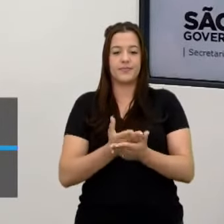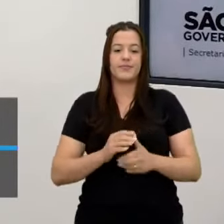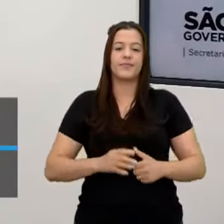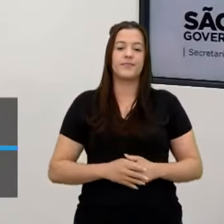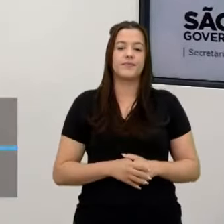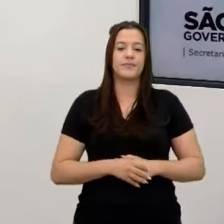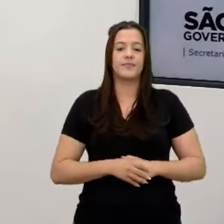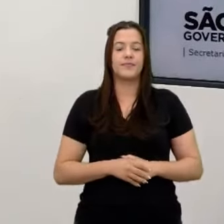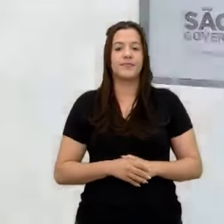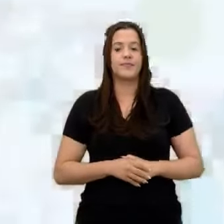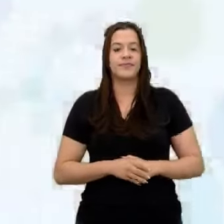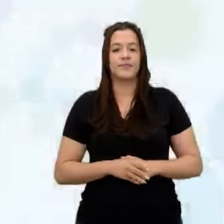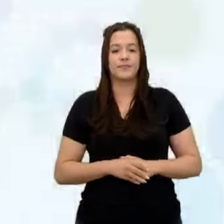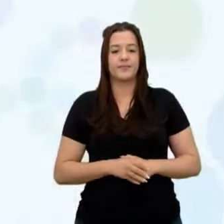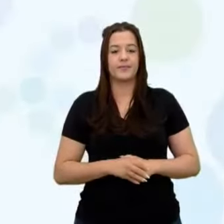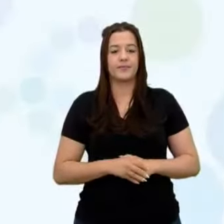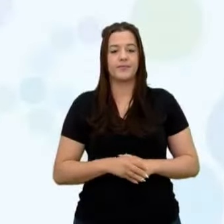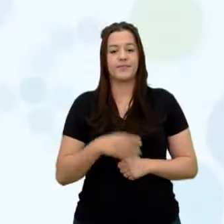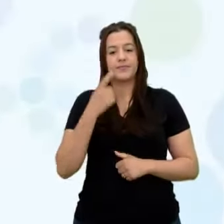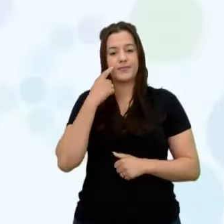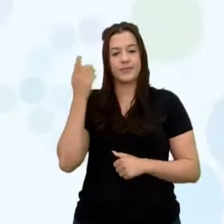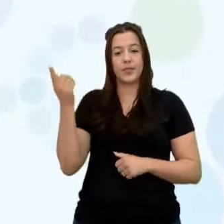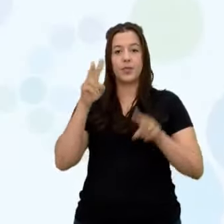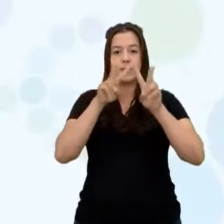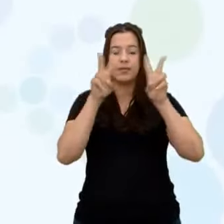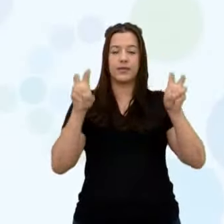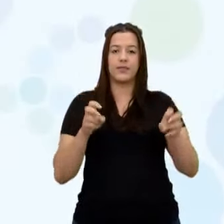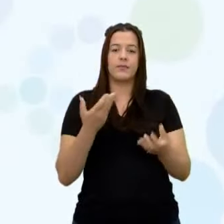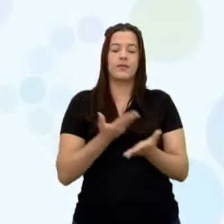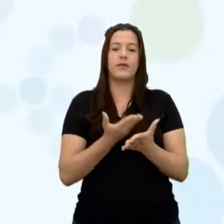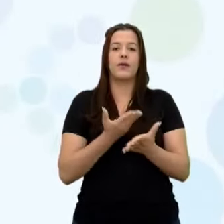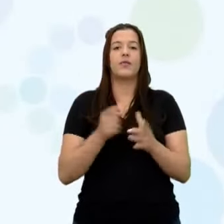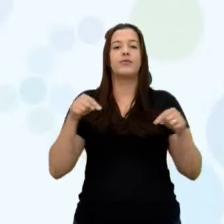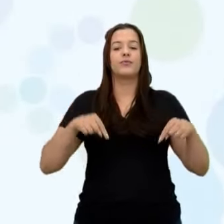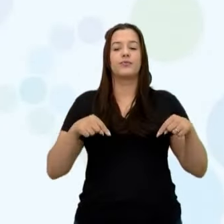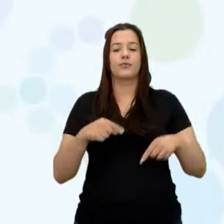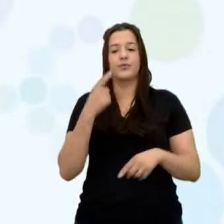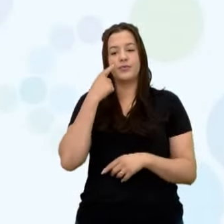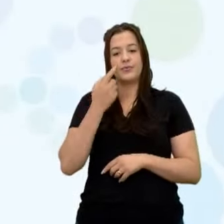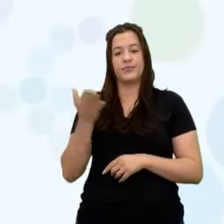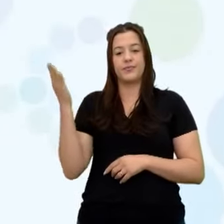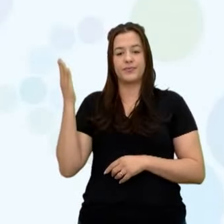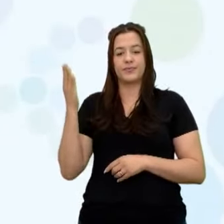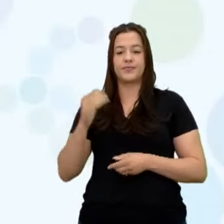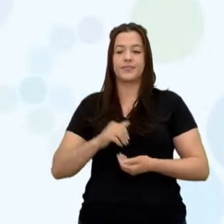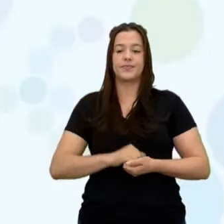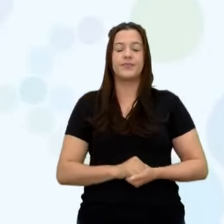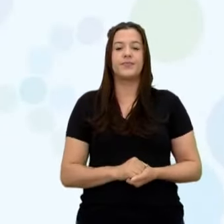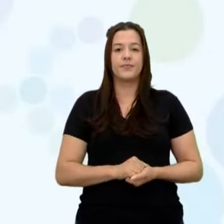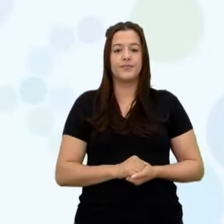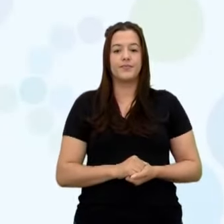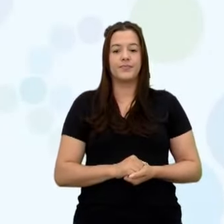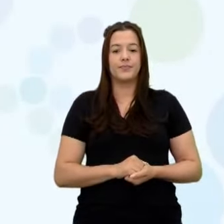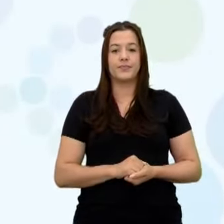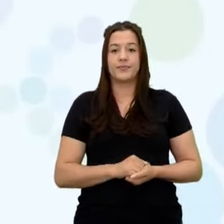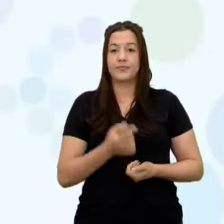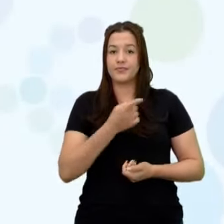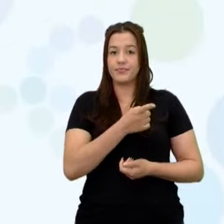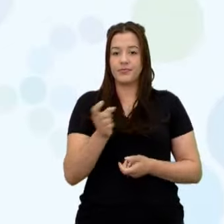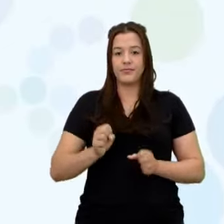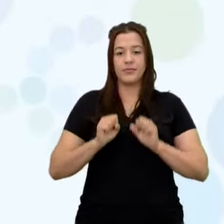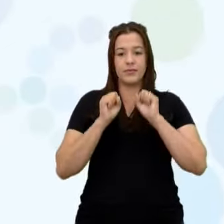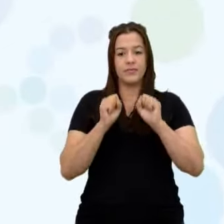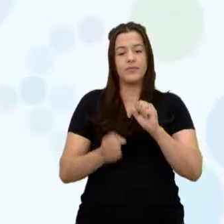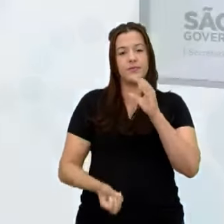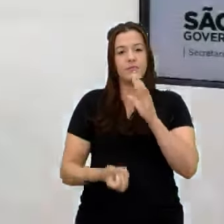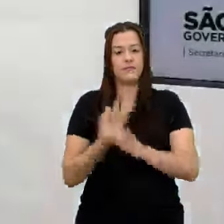the screen to you, and the title is Can you create an infographic? Você pode criar um